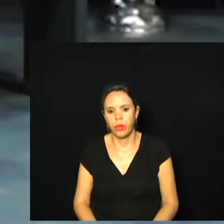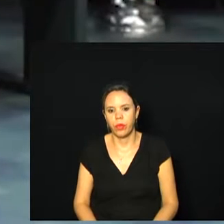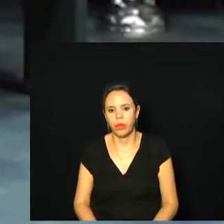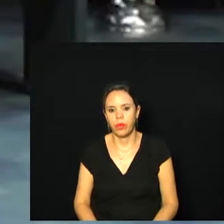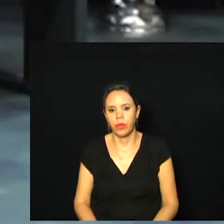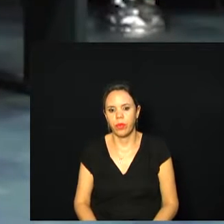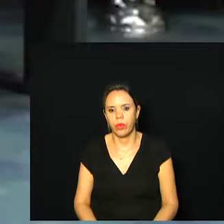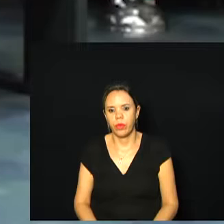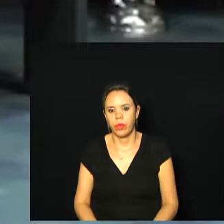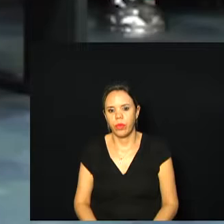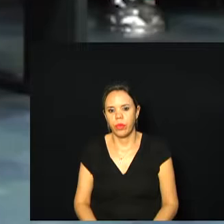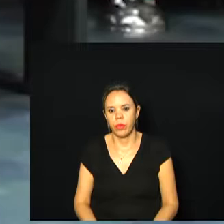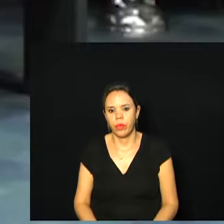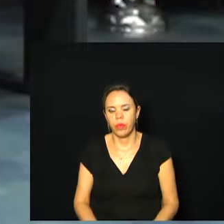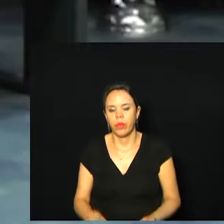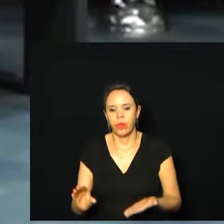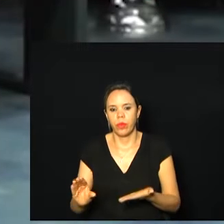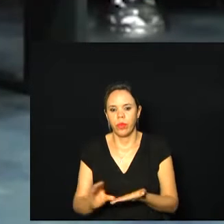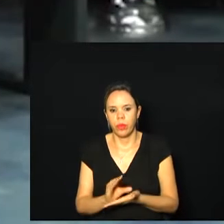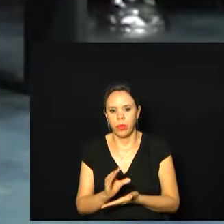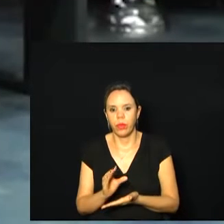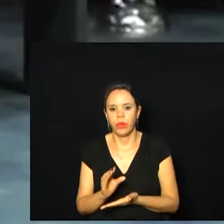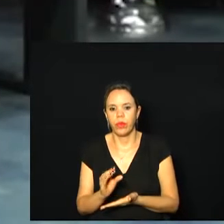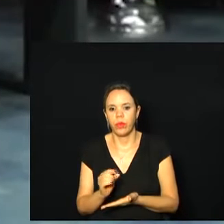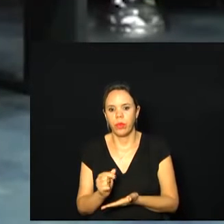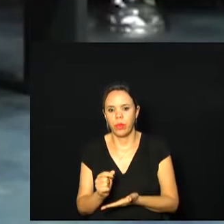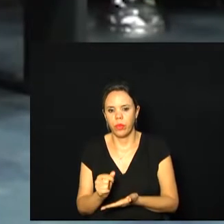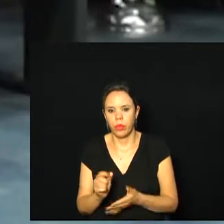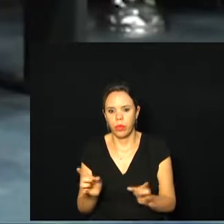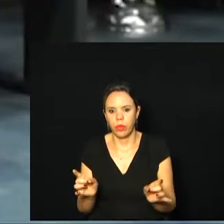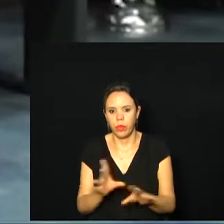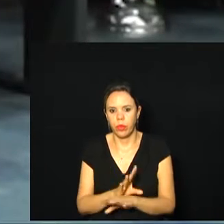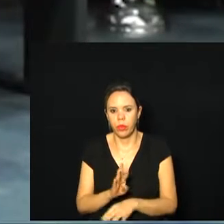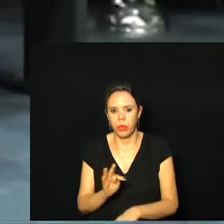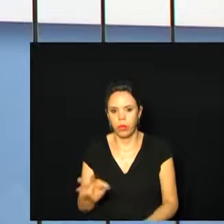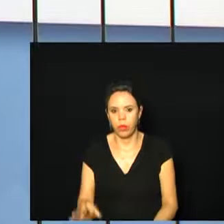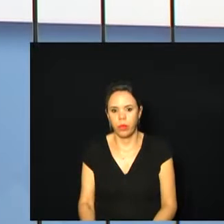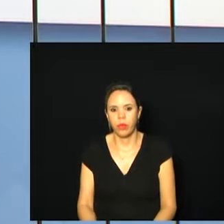E também recursos para o término do BRT.